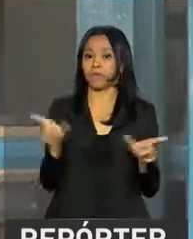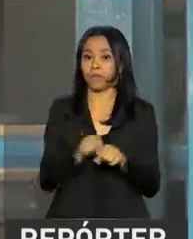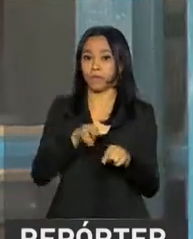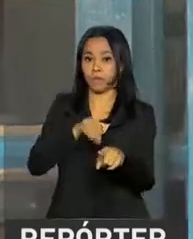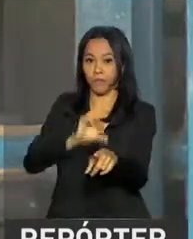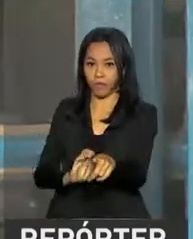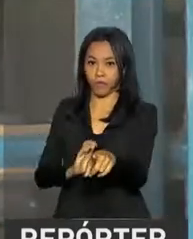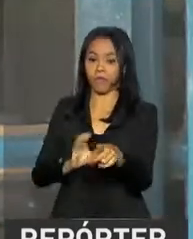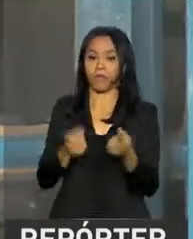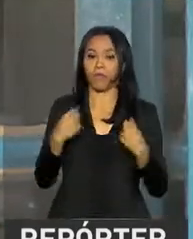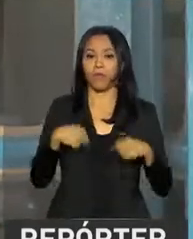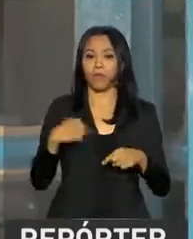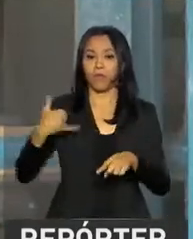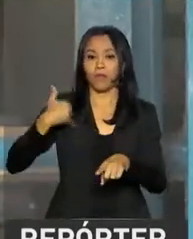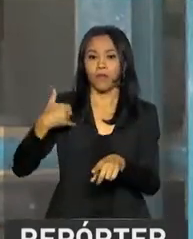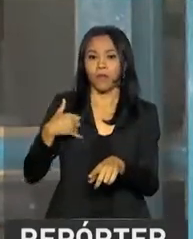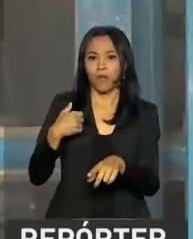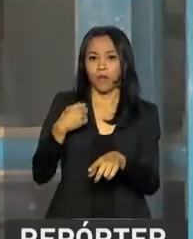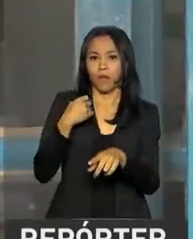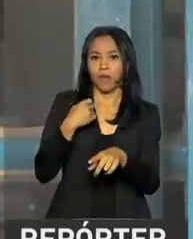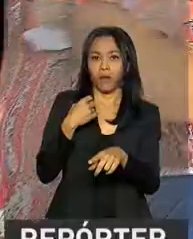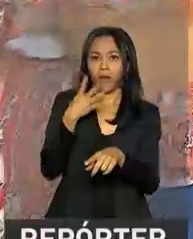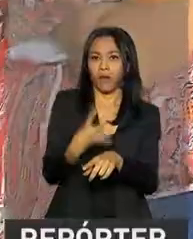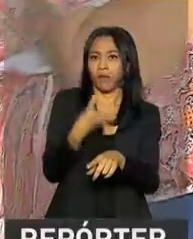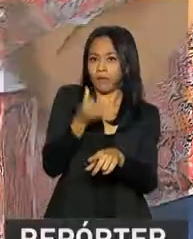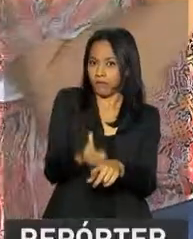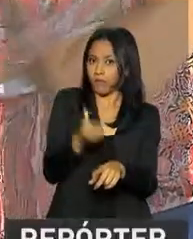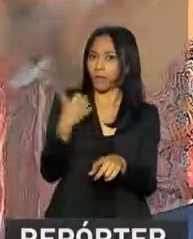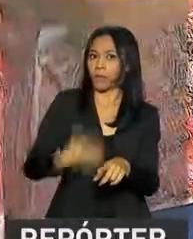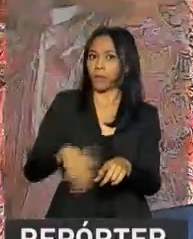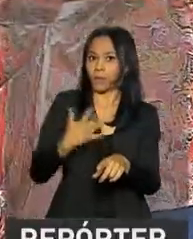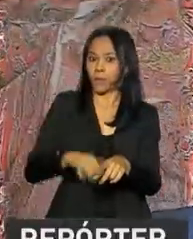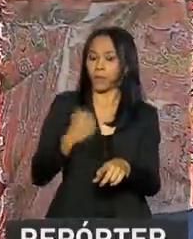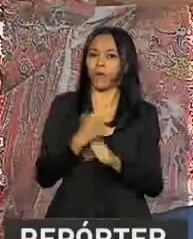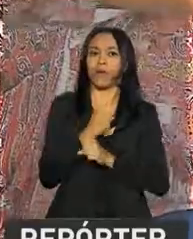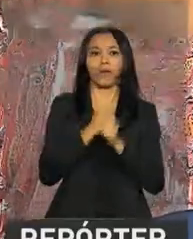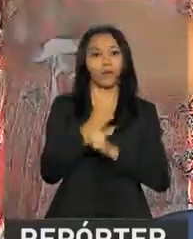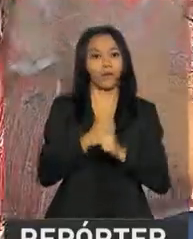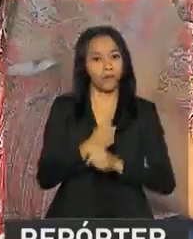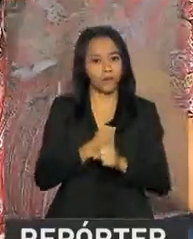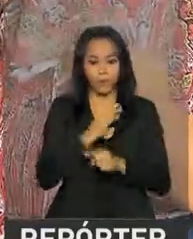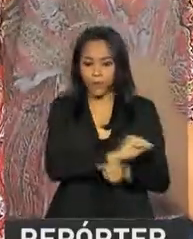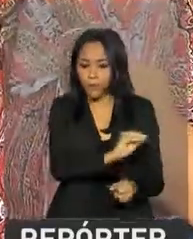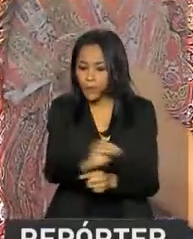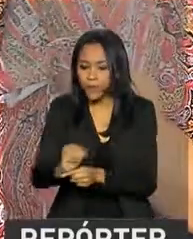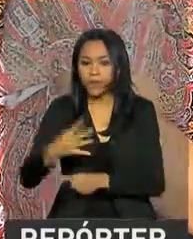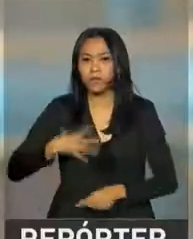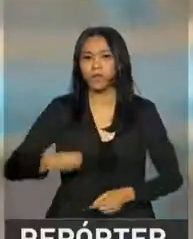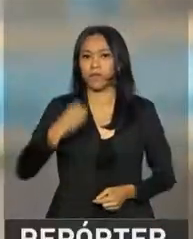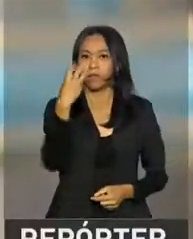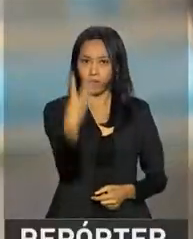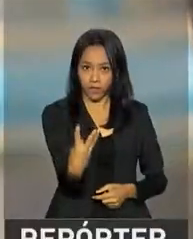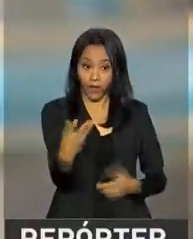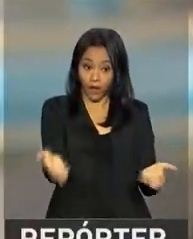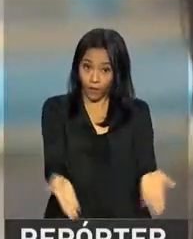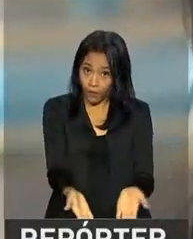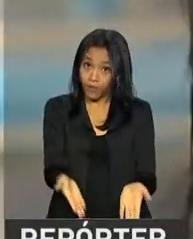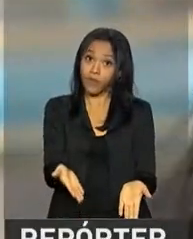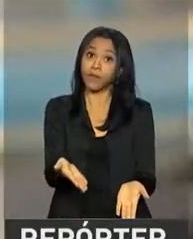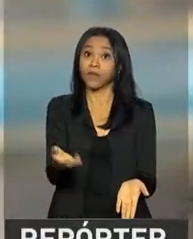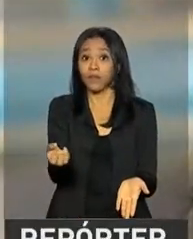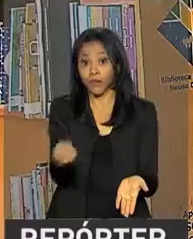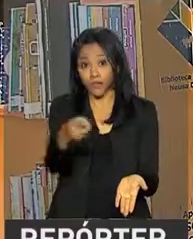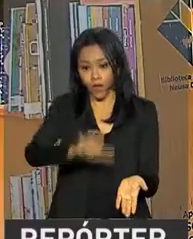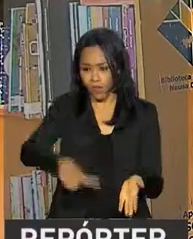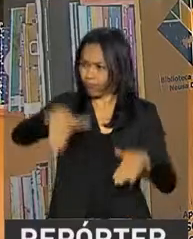46 anos e muita história pra contar ana paula dedicou à vida na criação das três filhas agora com a jovens